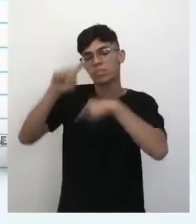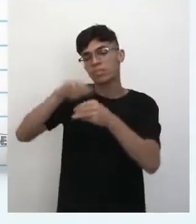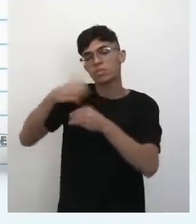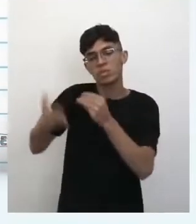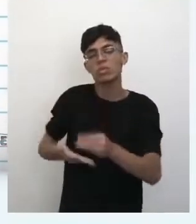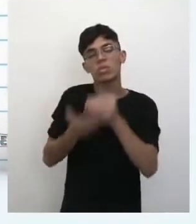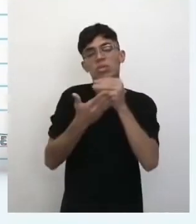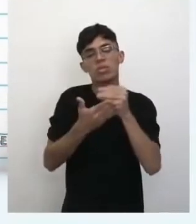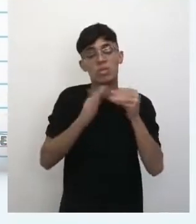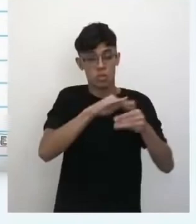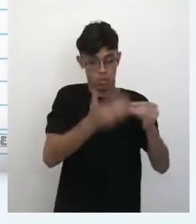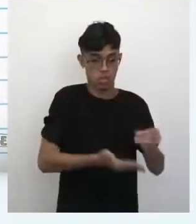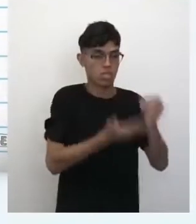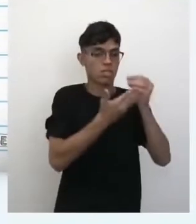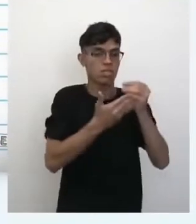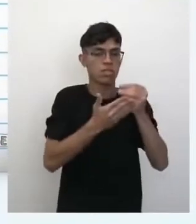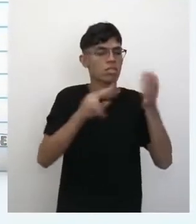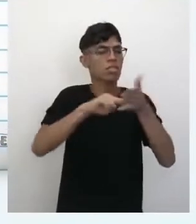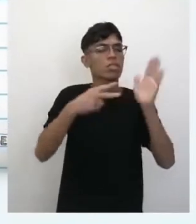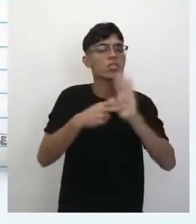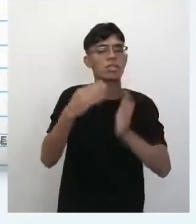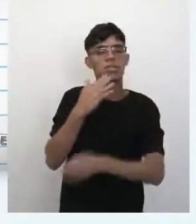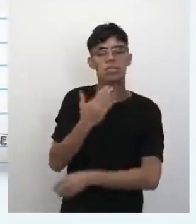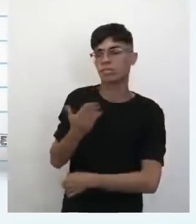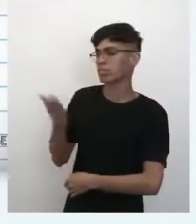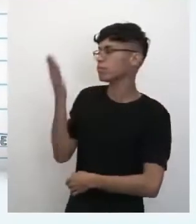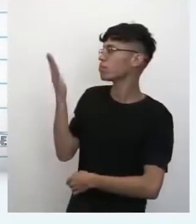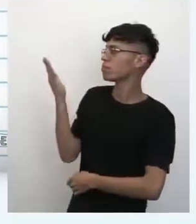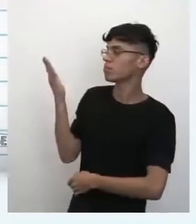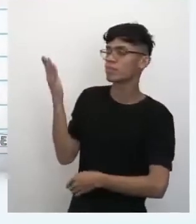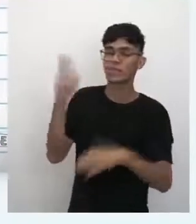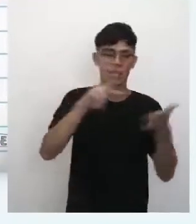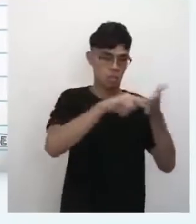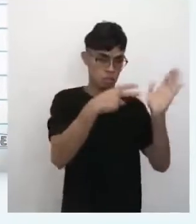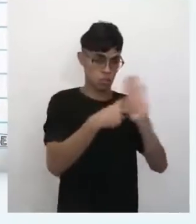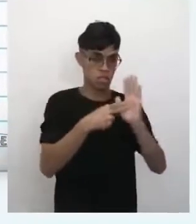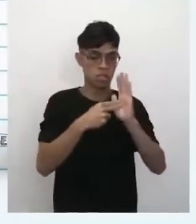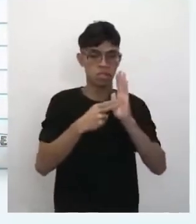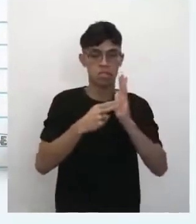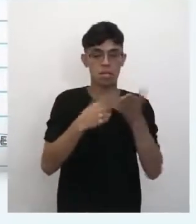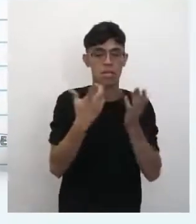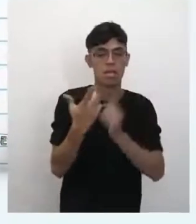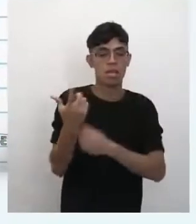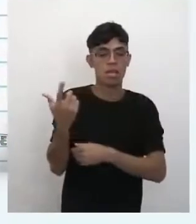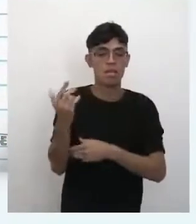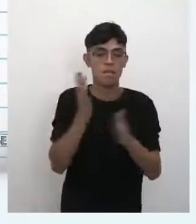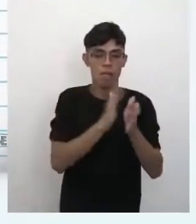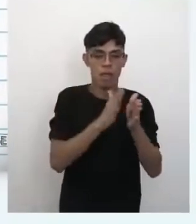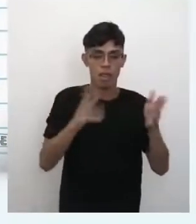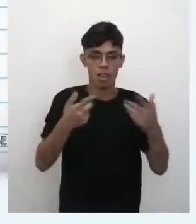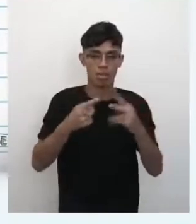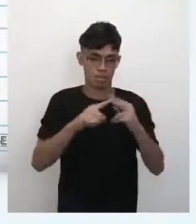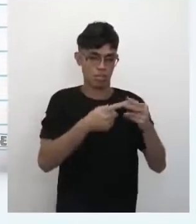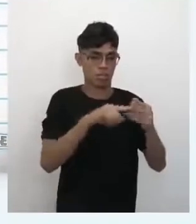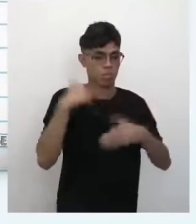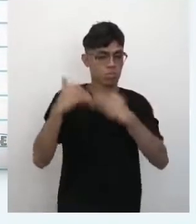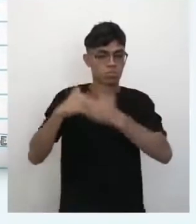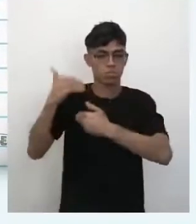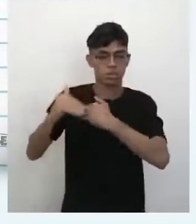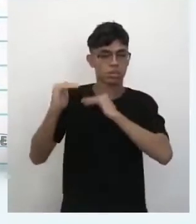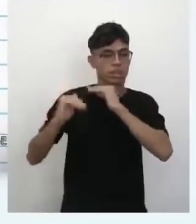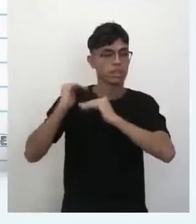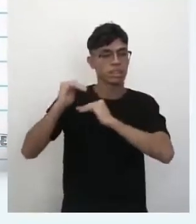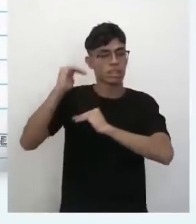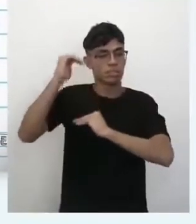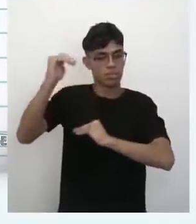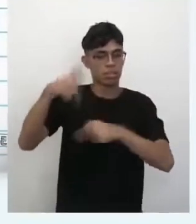e sustentável? Bom, crescimento econômico sustentado significa que ele ocorre a uma taxa que permite a manutenção desse avanço ao longo do